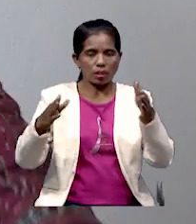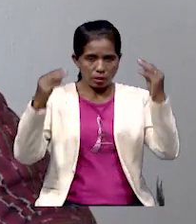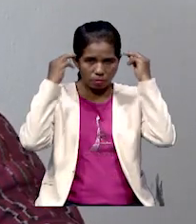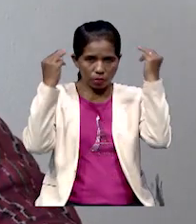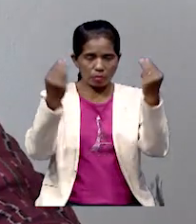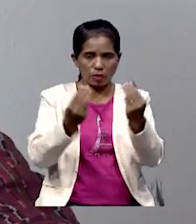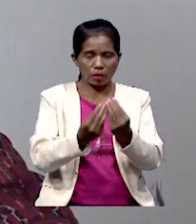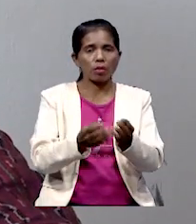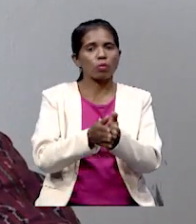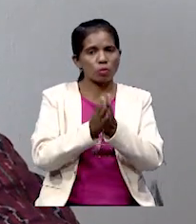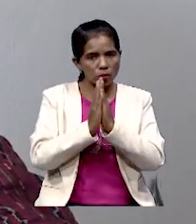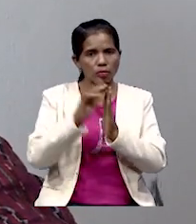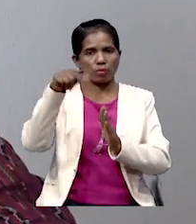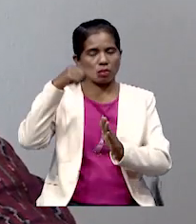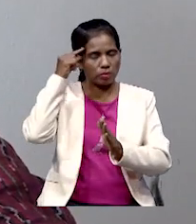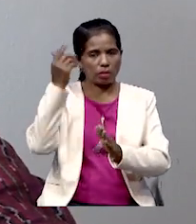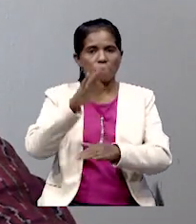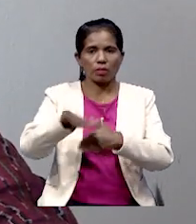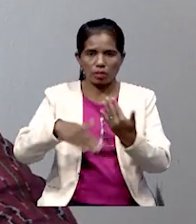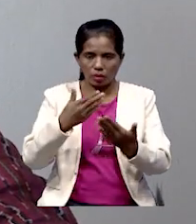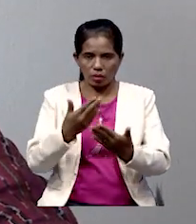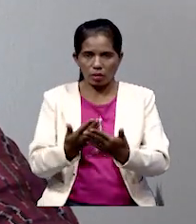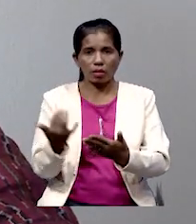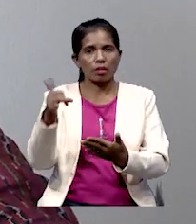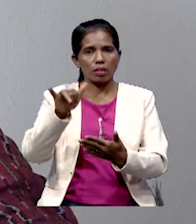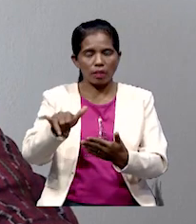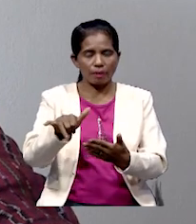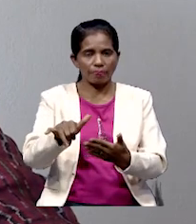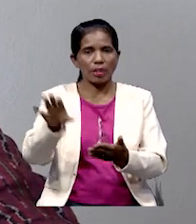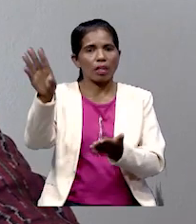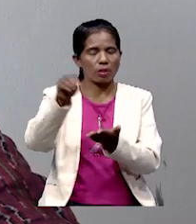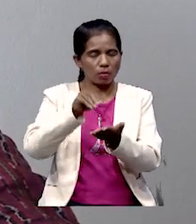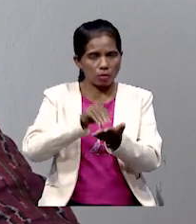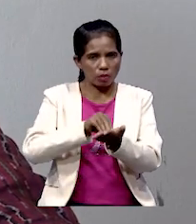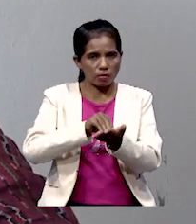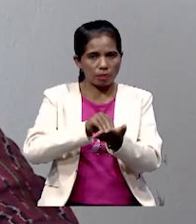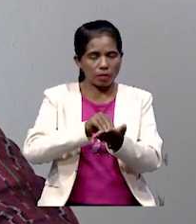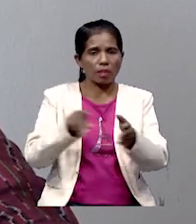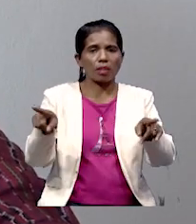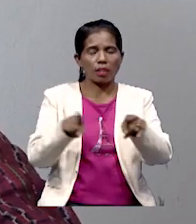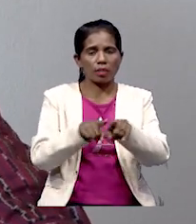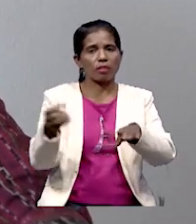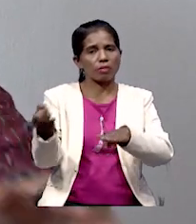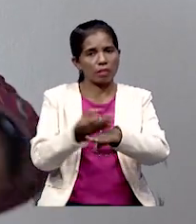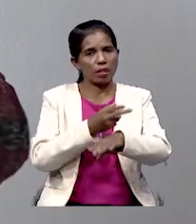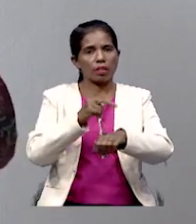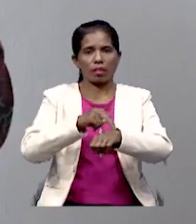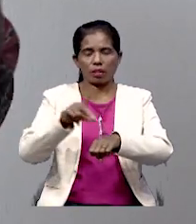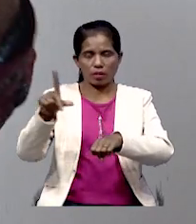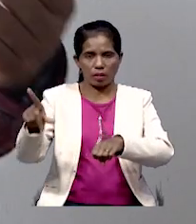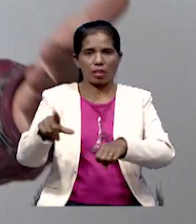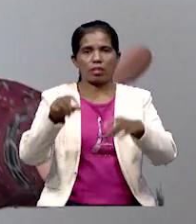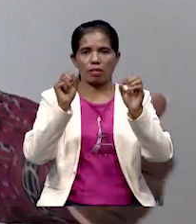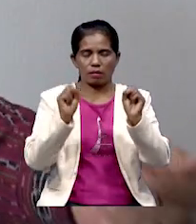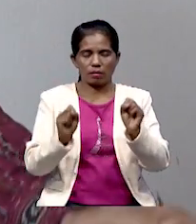para o governo sira, para adotar, nuda documento nacional, para